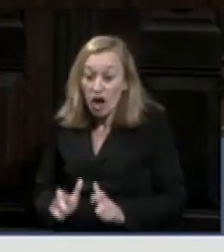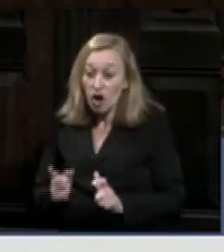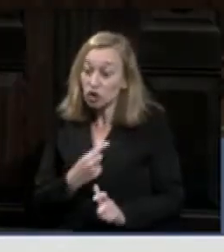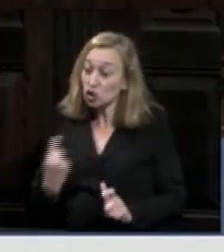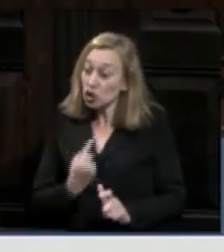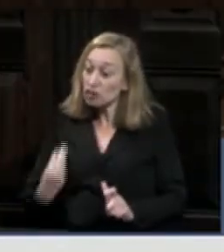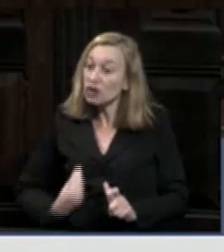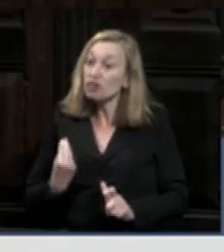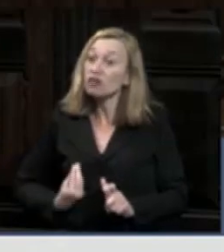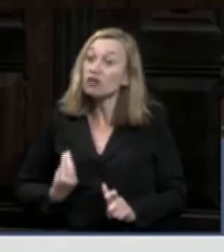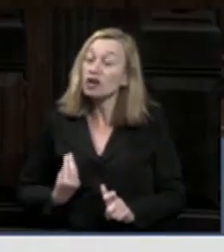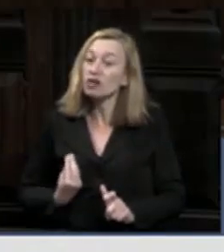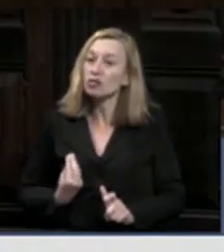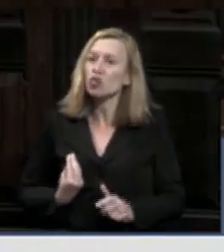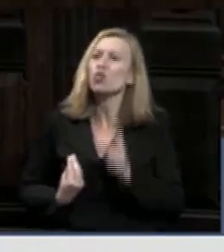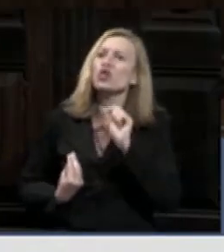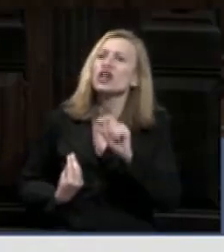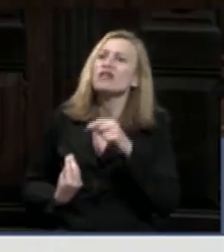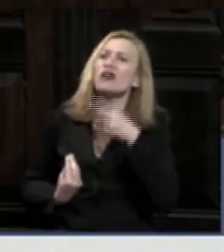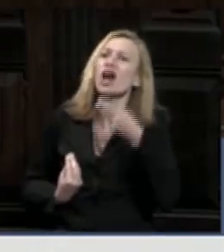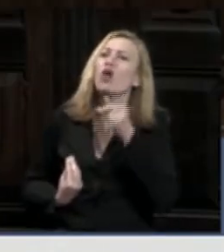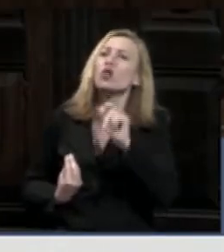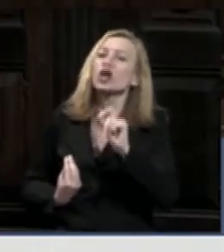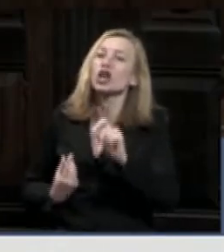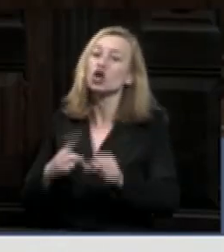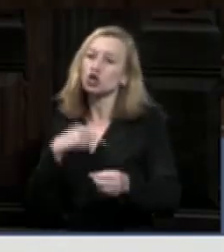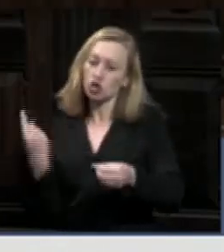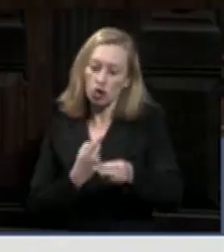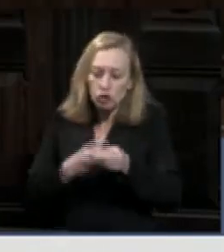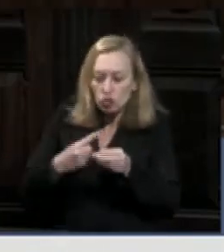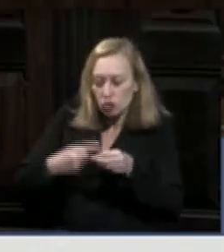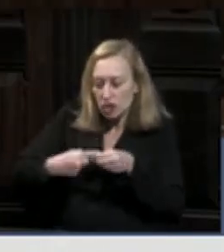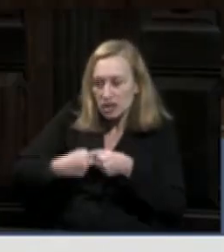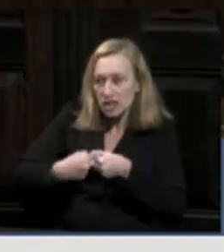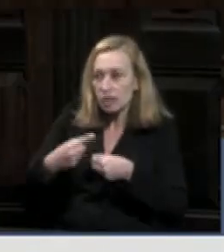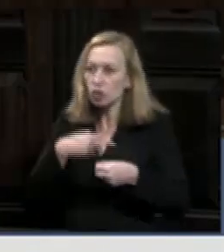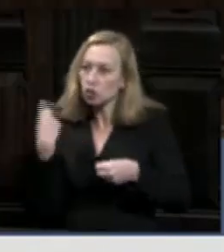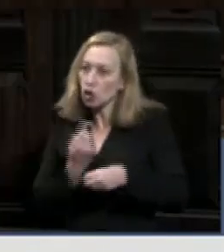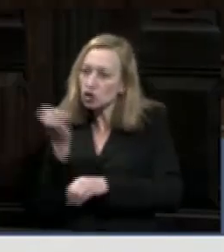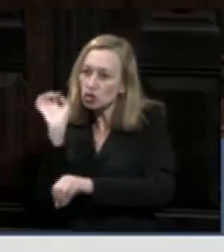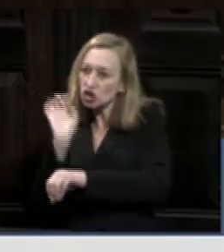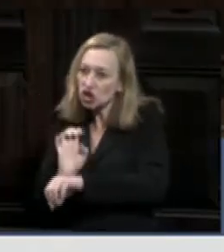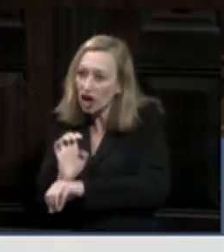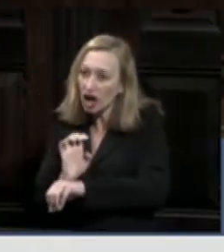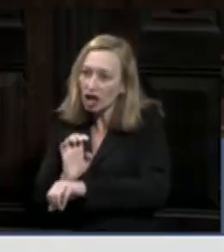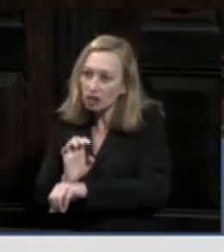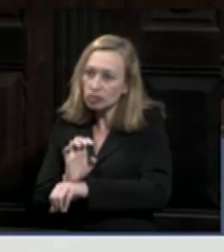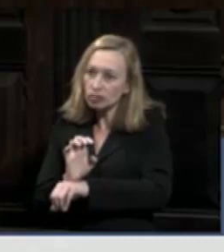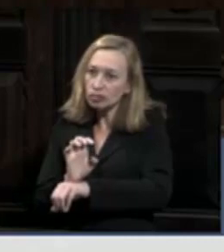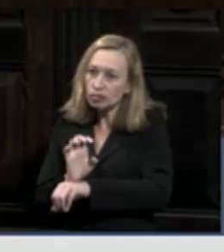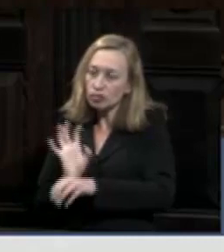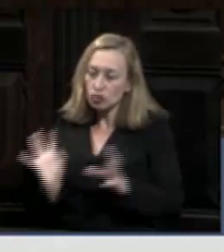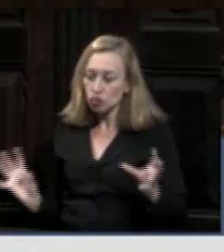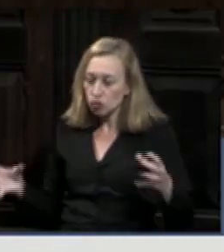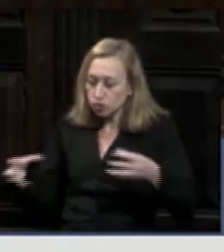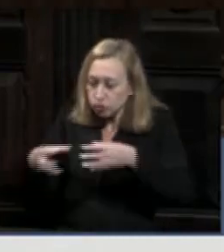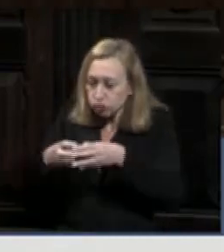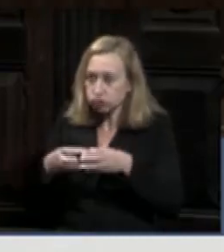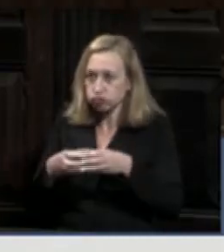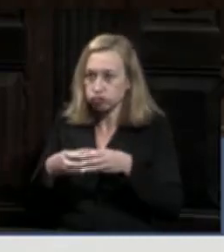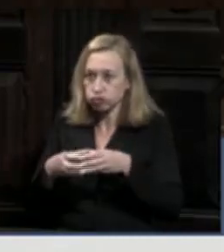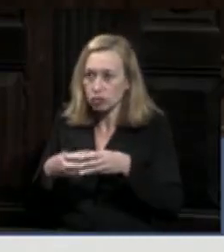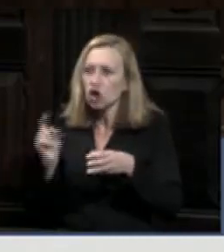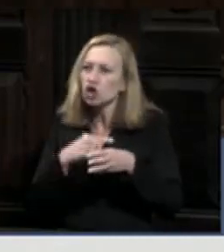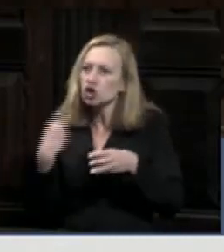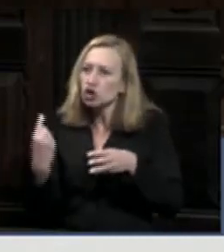dizer com isso? São os nossos municípios, é o nosso estado até chegar à composição de nação.